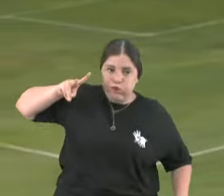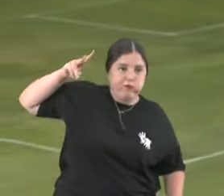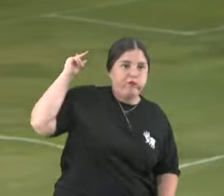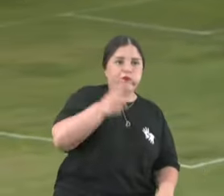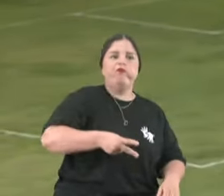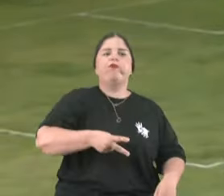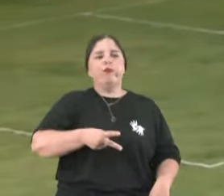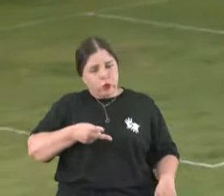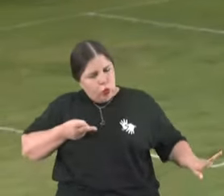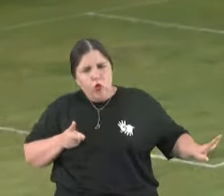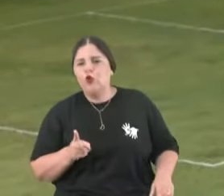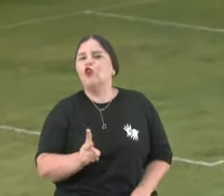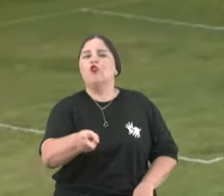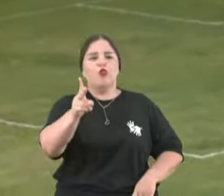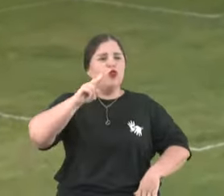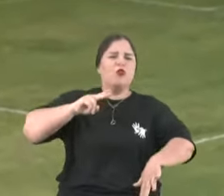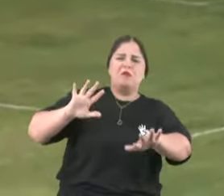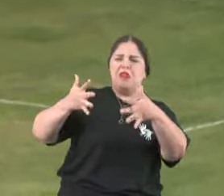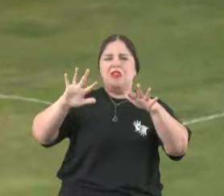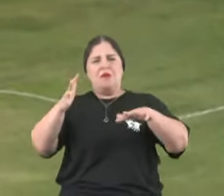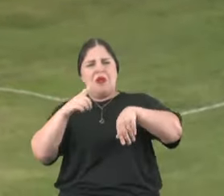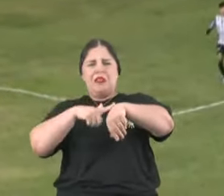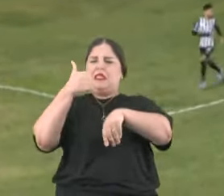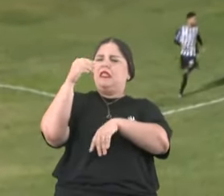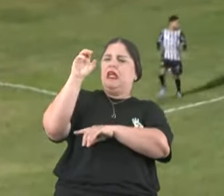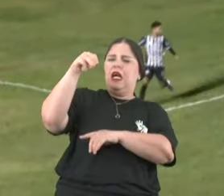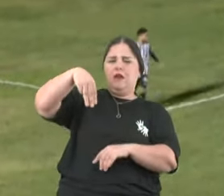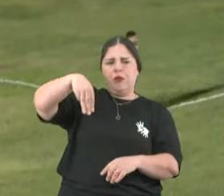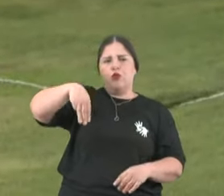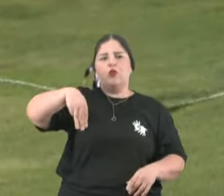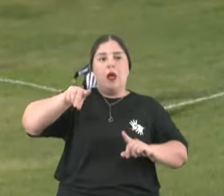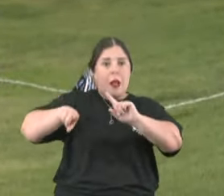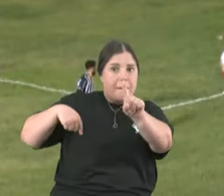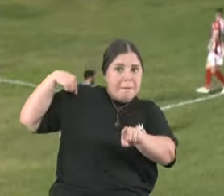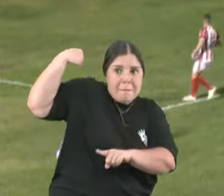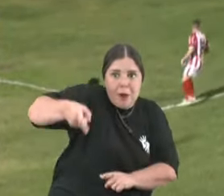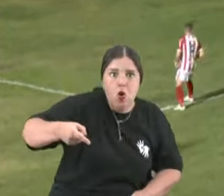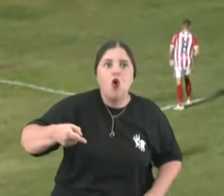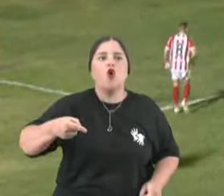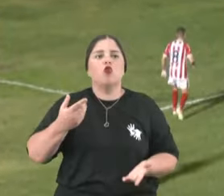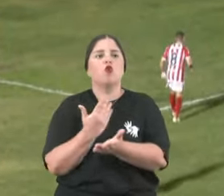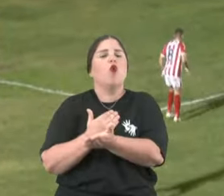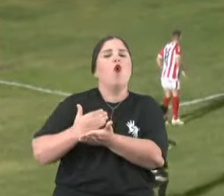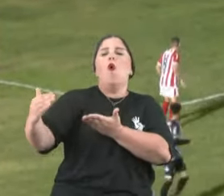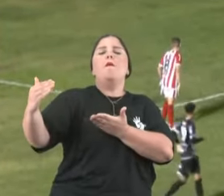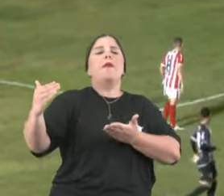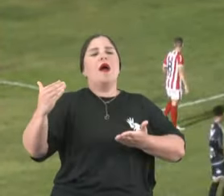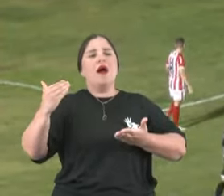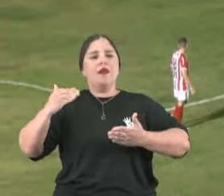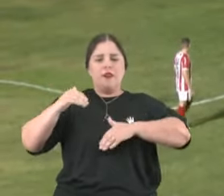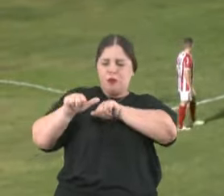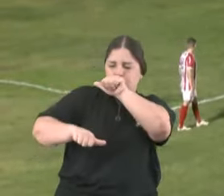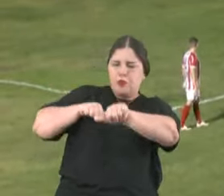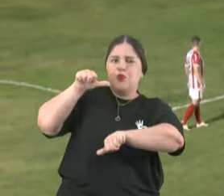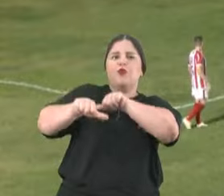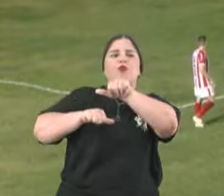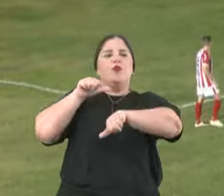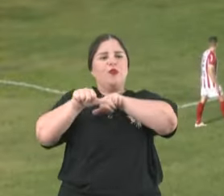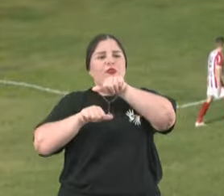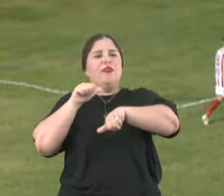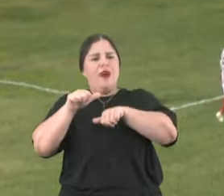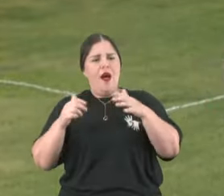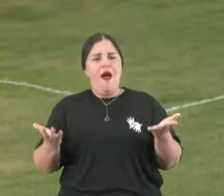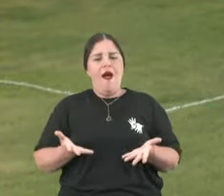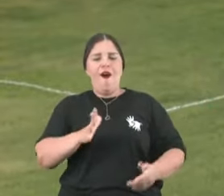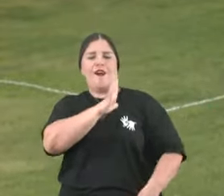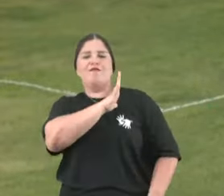até uns 10 minutos, por exemplo. Depois disso, começaram a vir as mudanças e aí o CRB fez